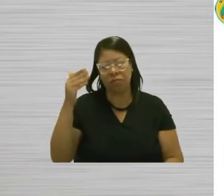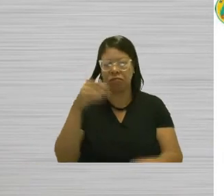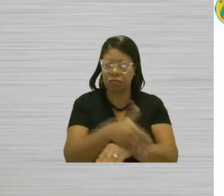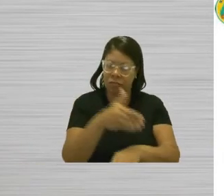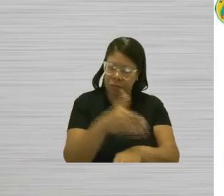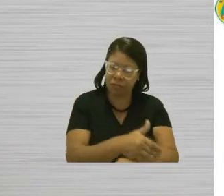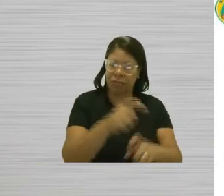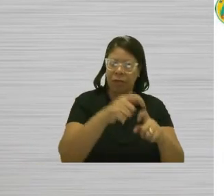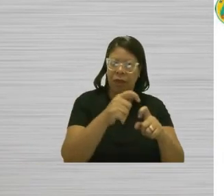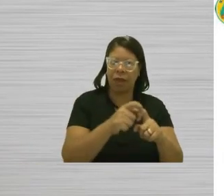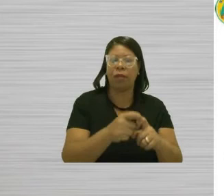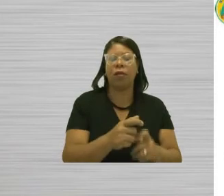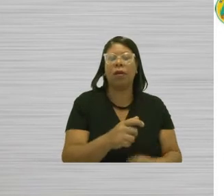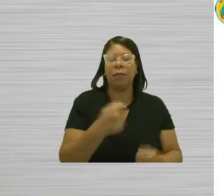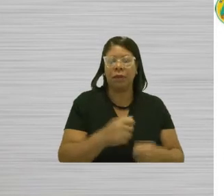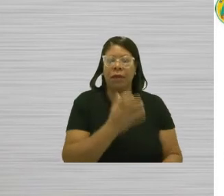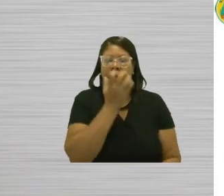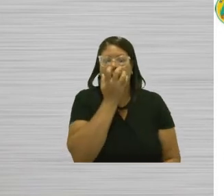de oxigênio,